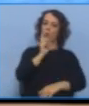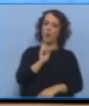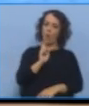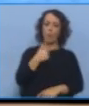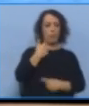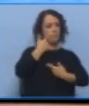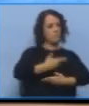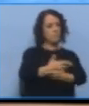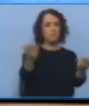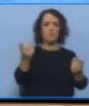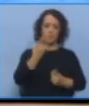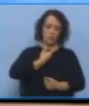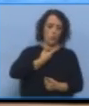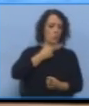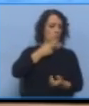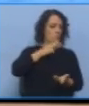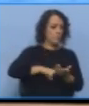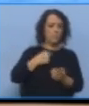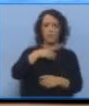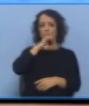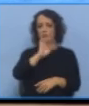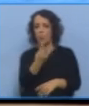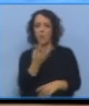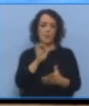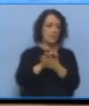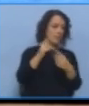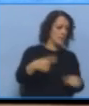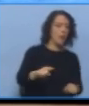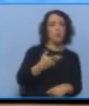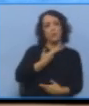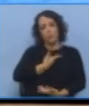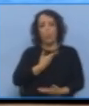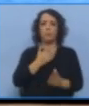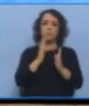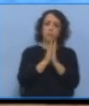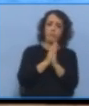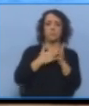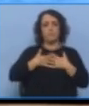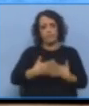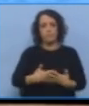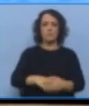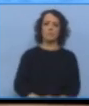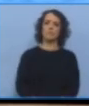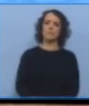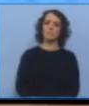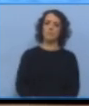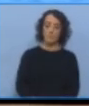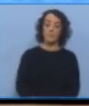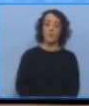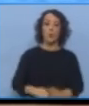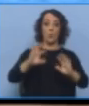com a minha realidade de vida. Sou casado, tenho 4 filhos e sou católico. E, portanto, quando eu me apresento diante dos